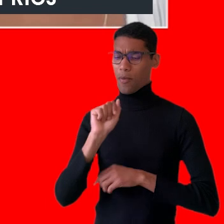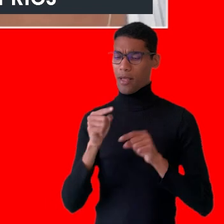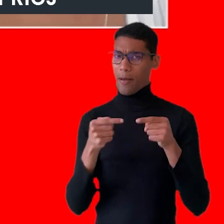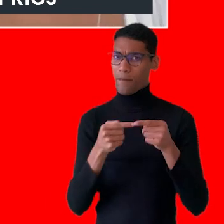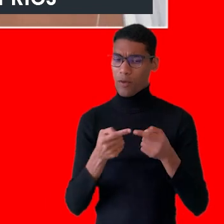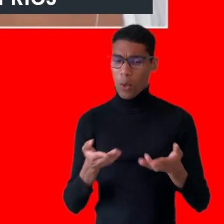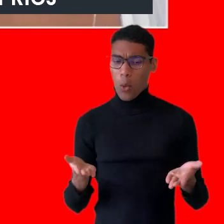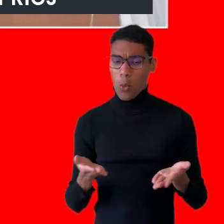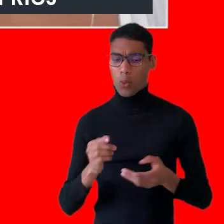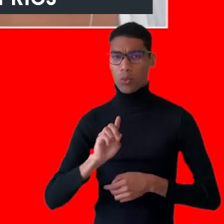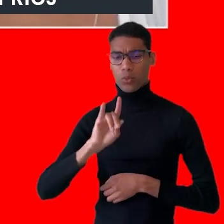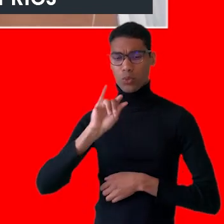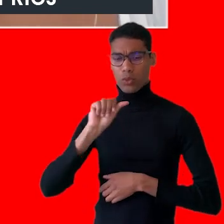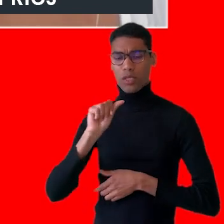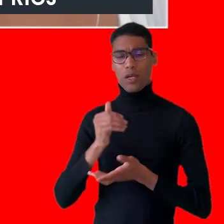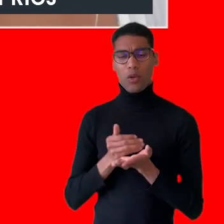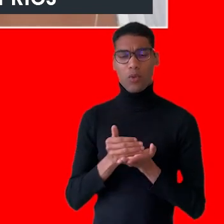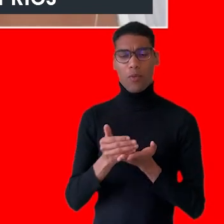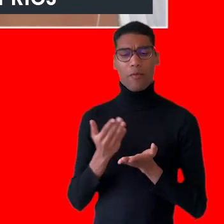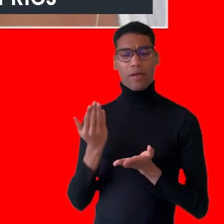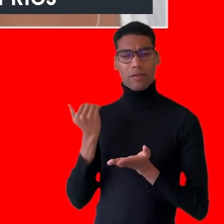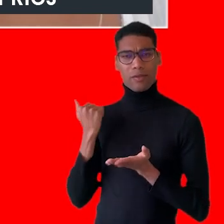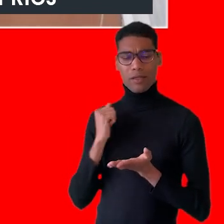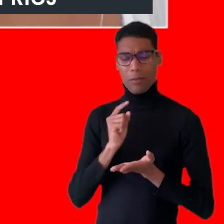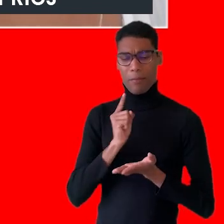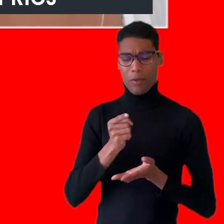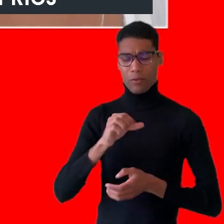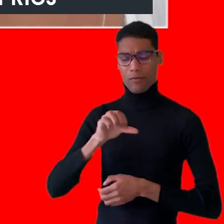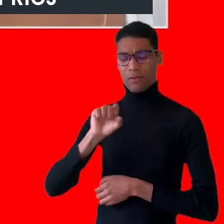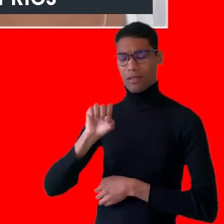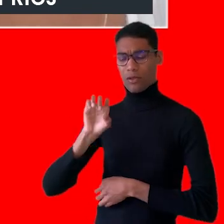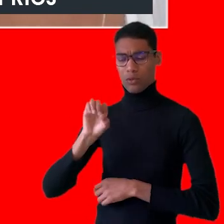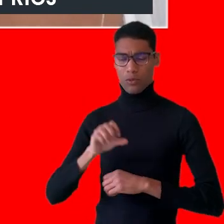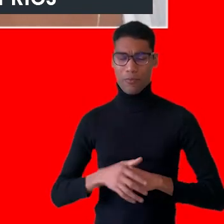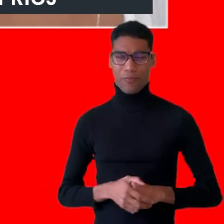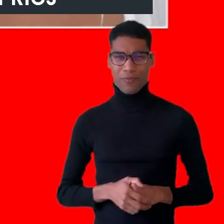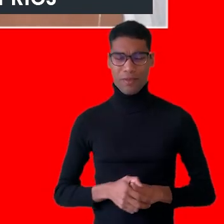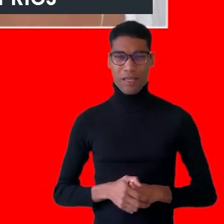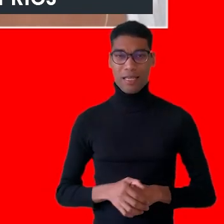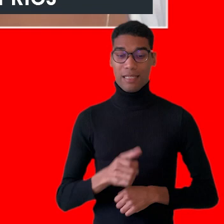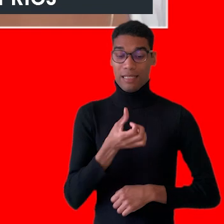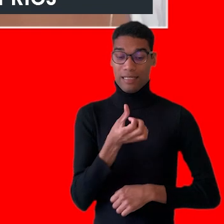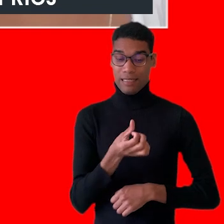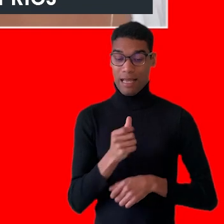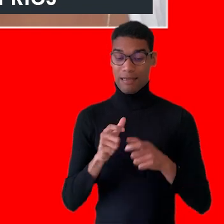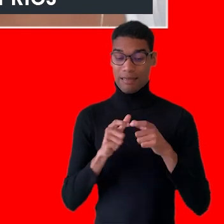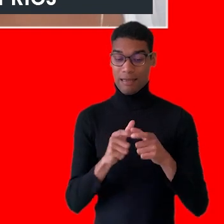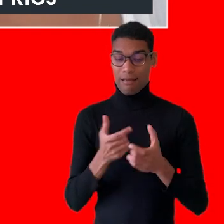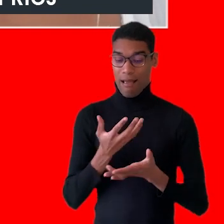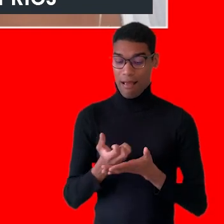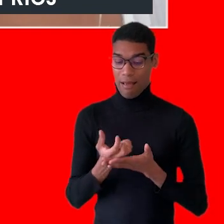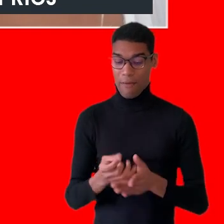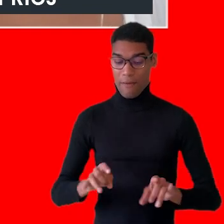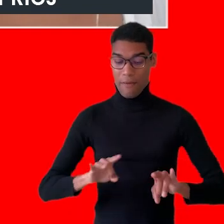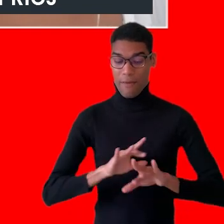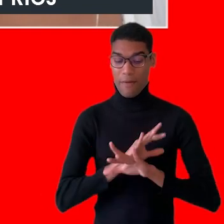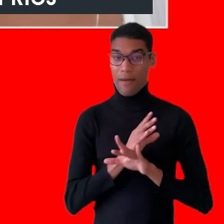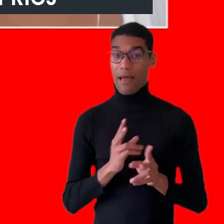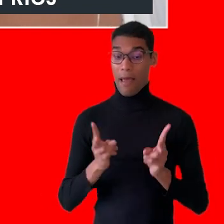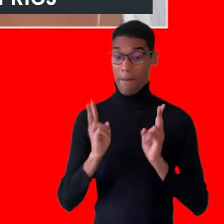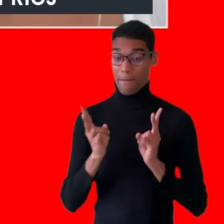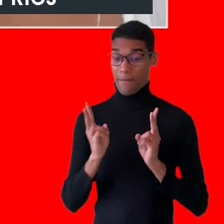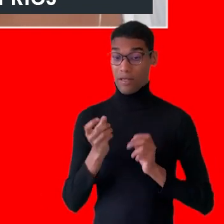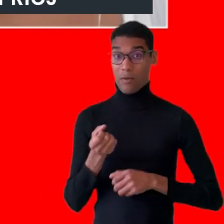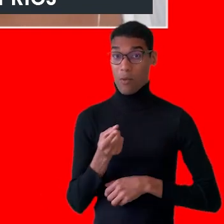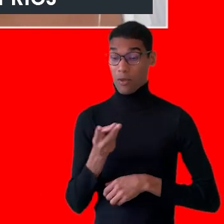dos dias atuais ao início dos anos 1980. Foram seis CDs gravados, aí tá a mesma quantidade de CDs